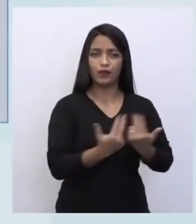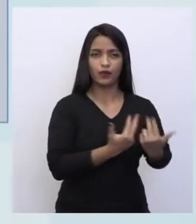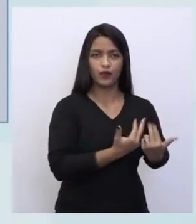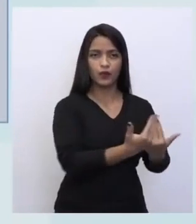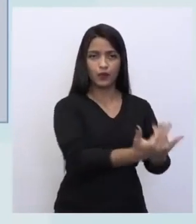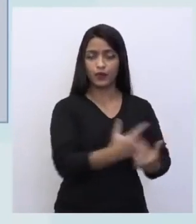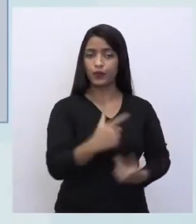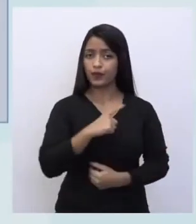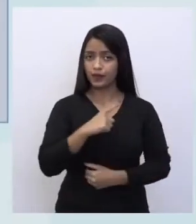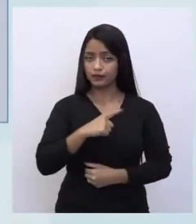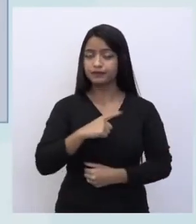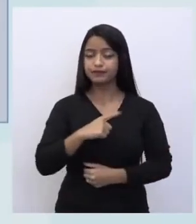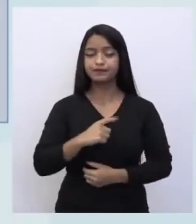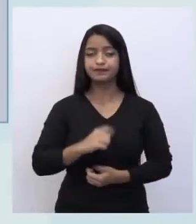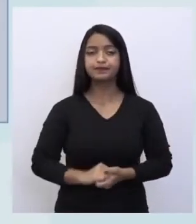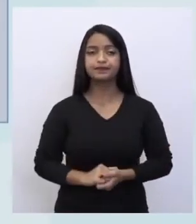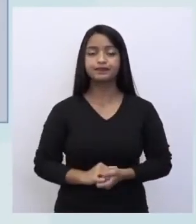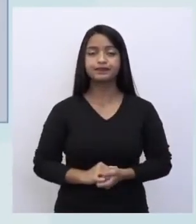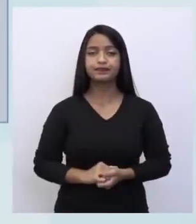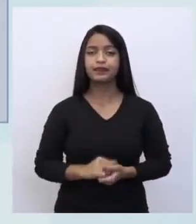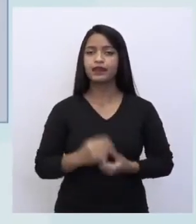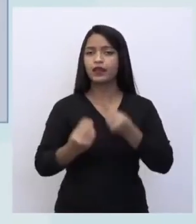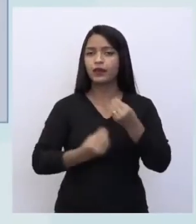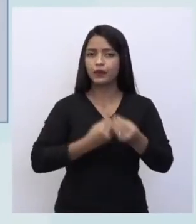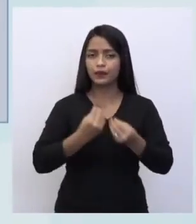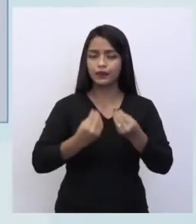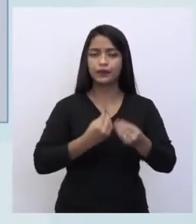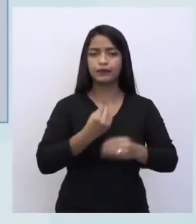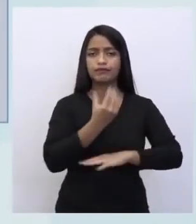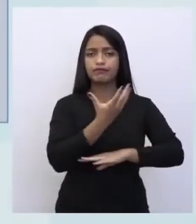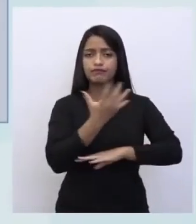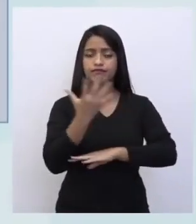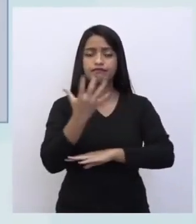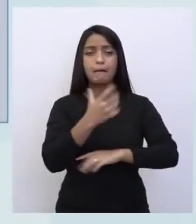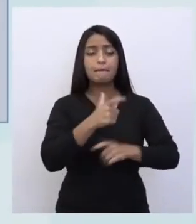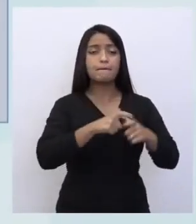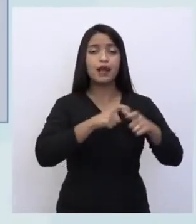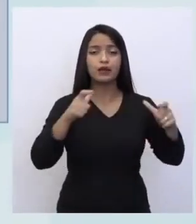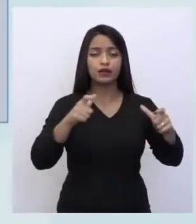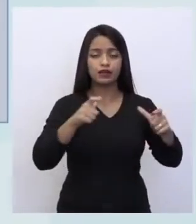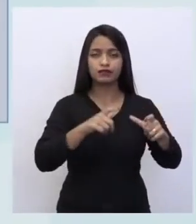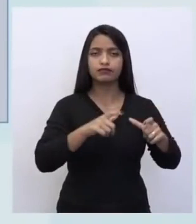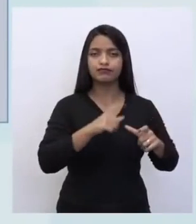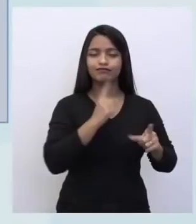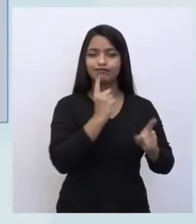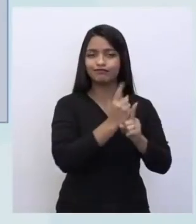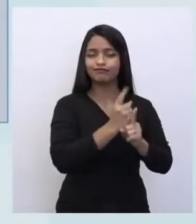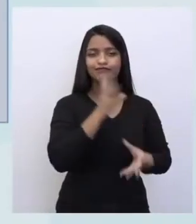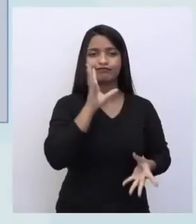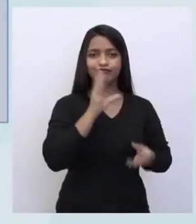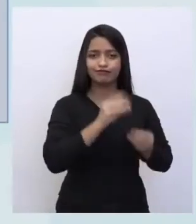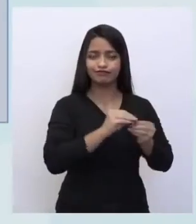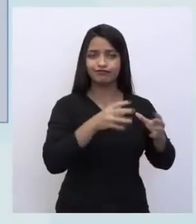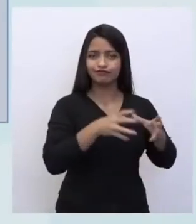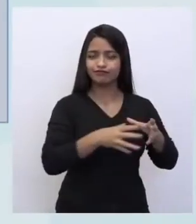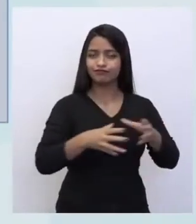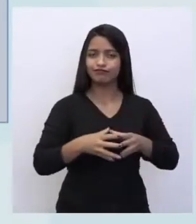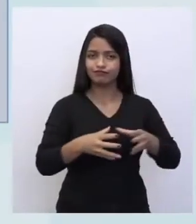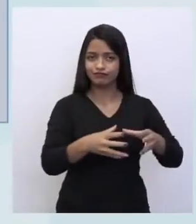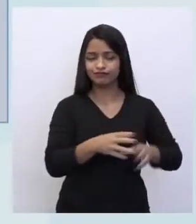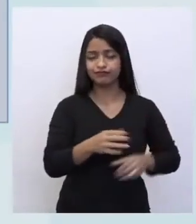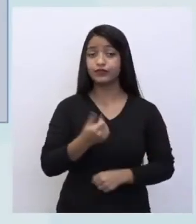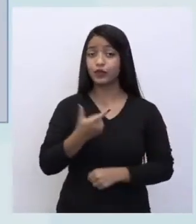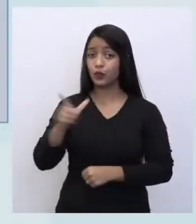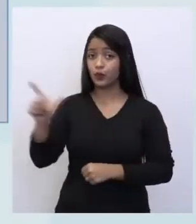geográfica, caracterizada por um tipo de vegetação dominante. E o ecossistema, professora? É